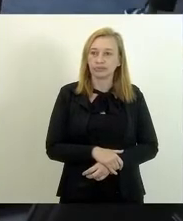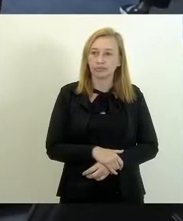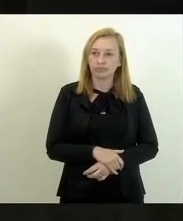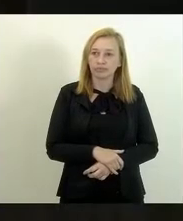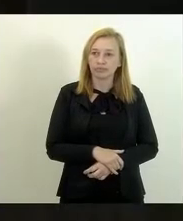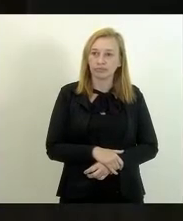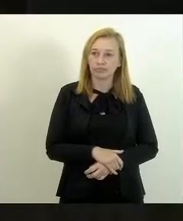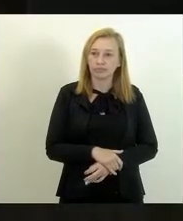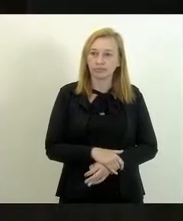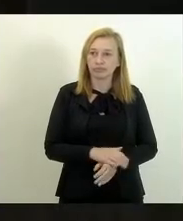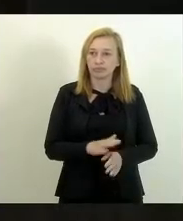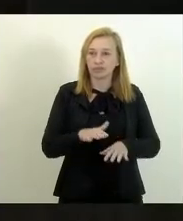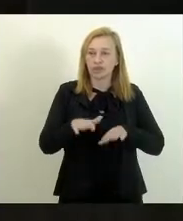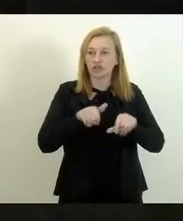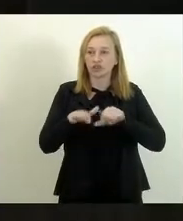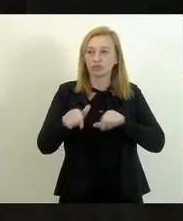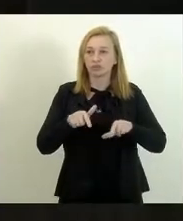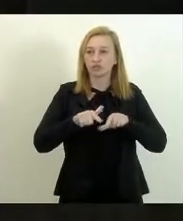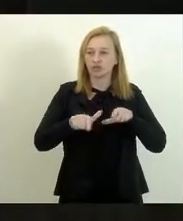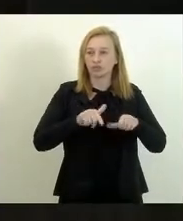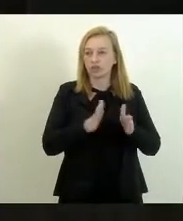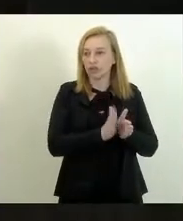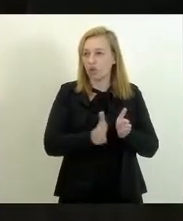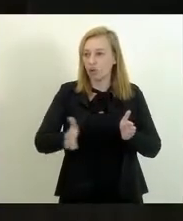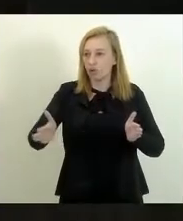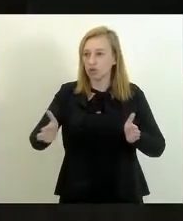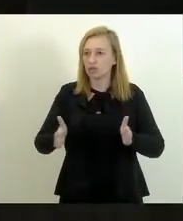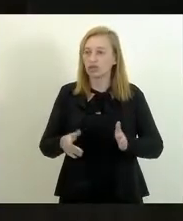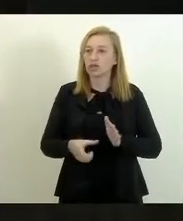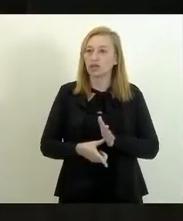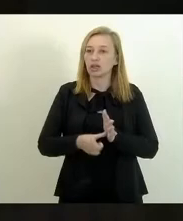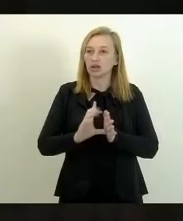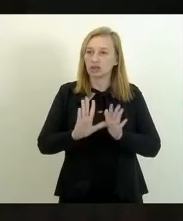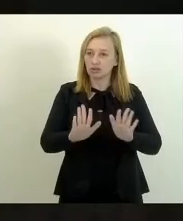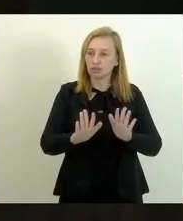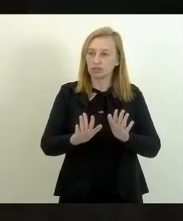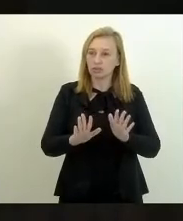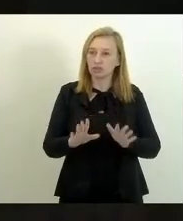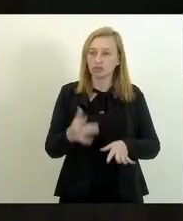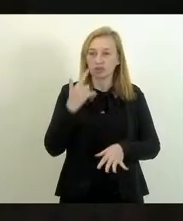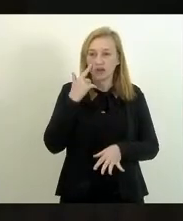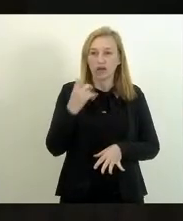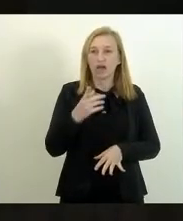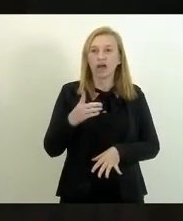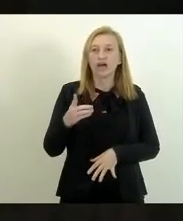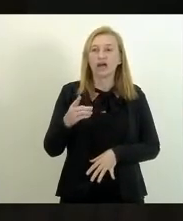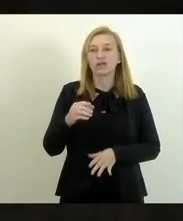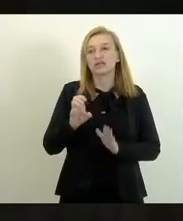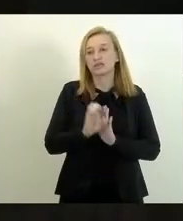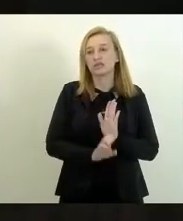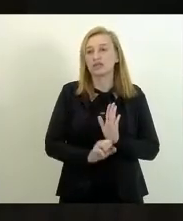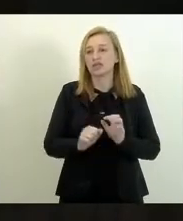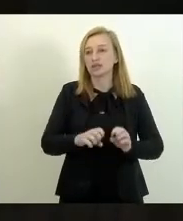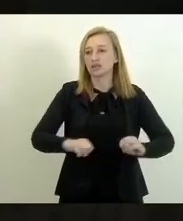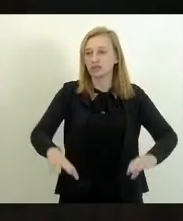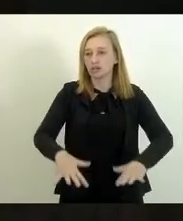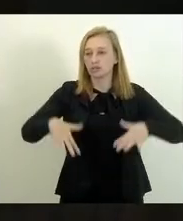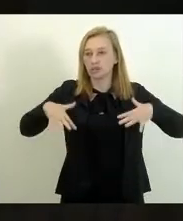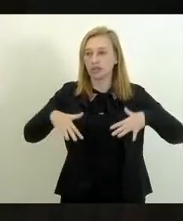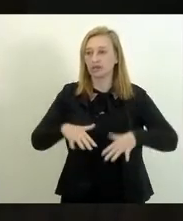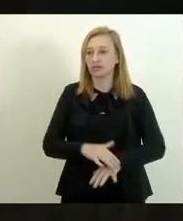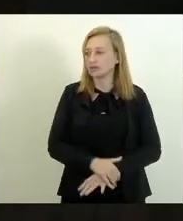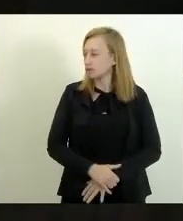Presidente, chama os trabalhos à ordem. Antes da votação, vamos escolher os pareceres e as emendas de plenário. Tem emendas de comissão e de